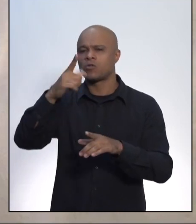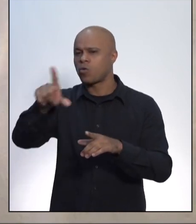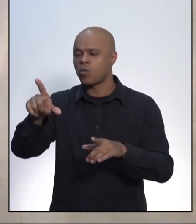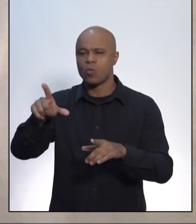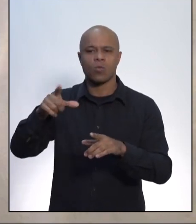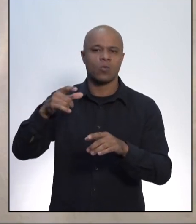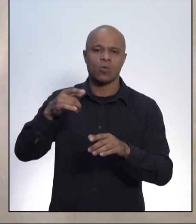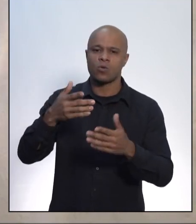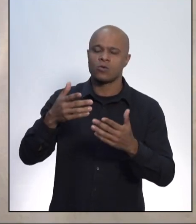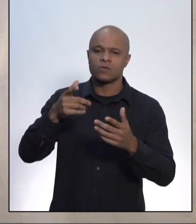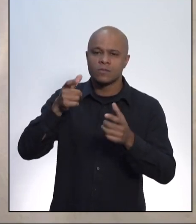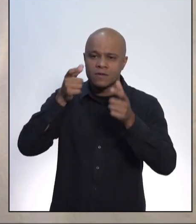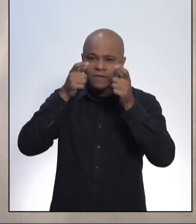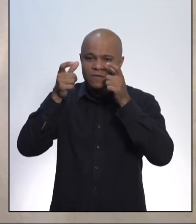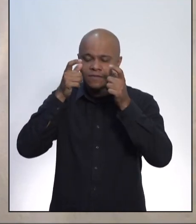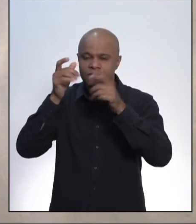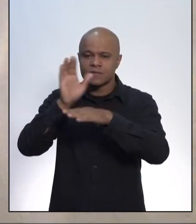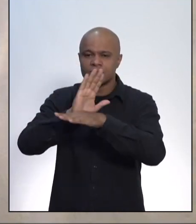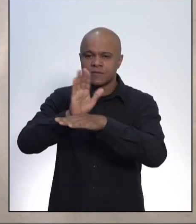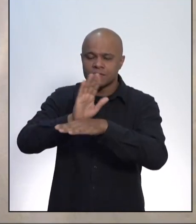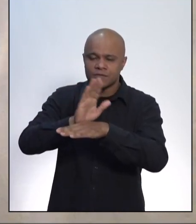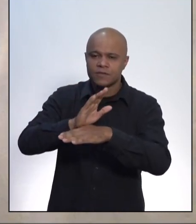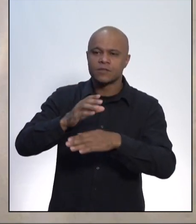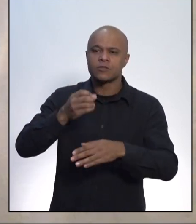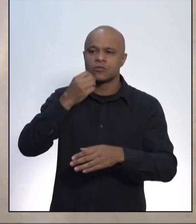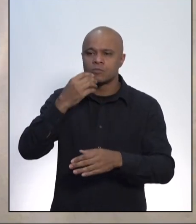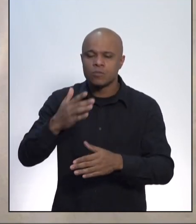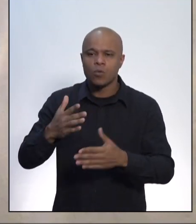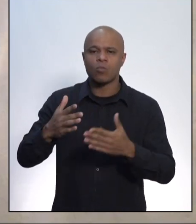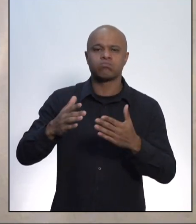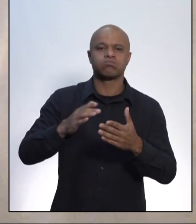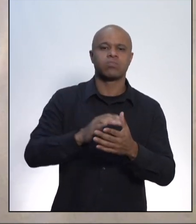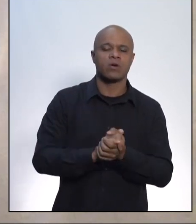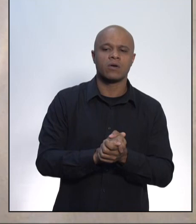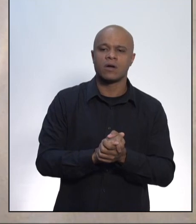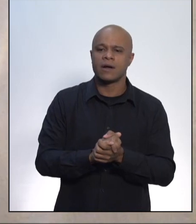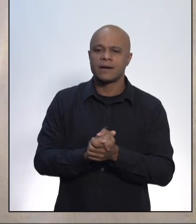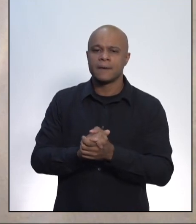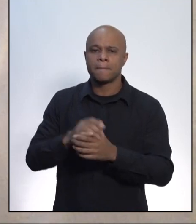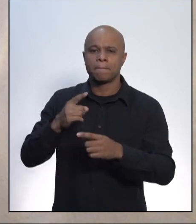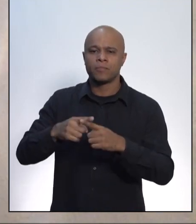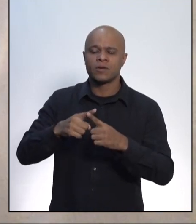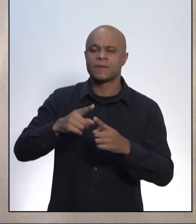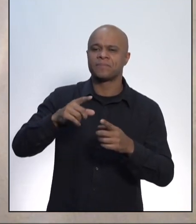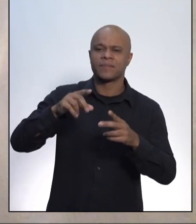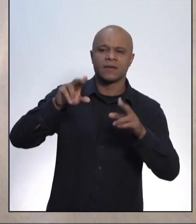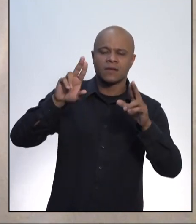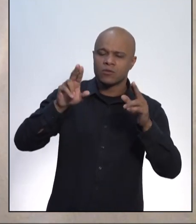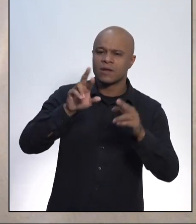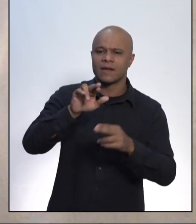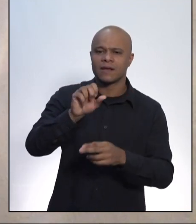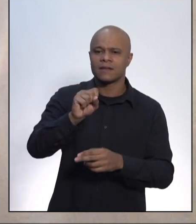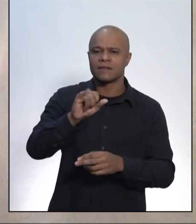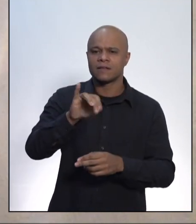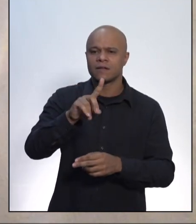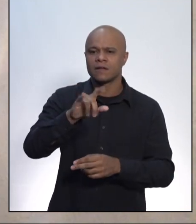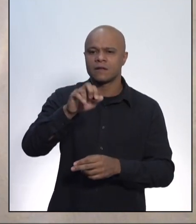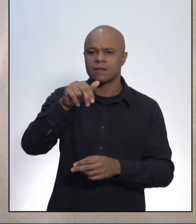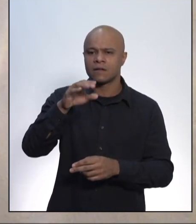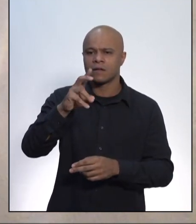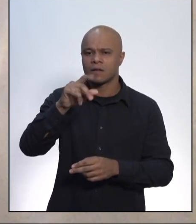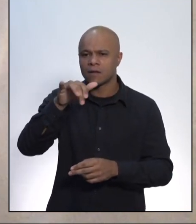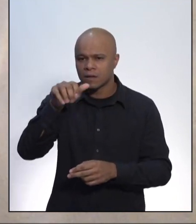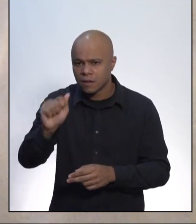para assistir vídeos não só sobre empreendedorismo, mas como o Bruno falou, o que é resiliência, né? O que é a